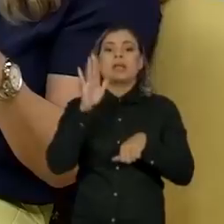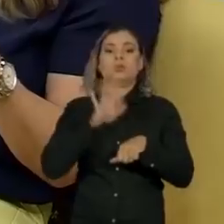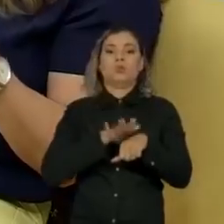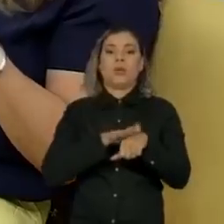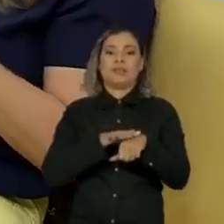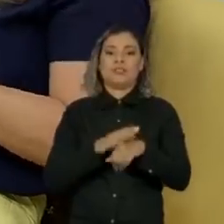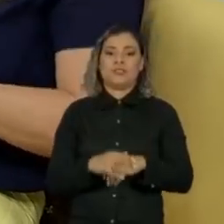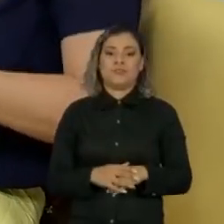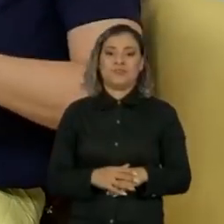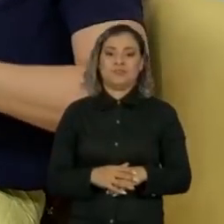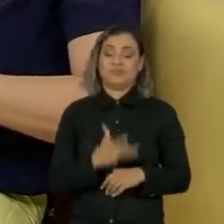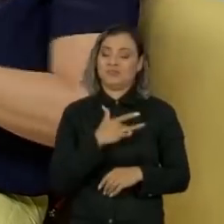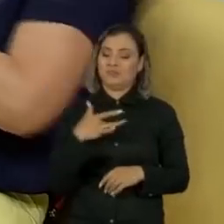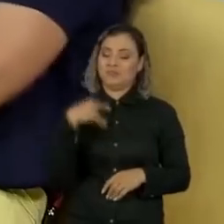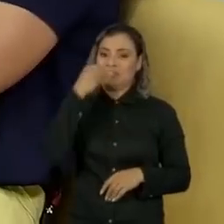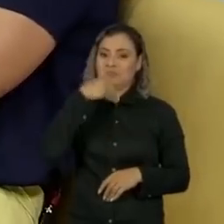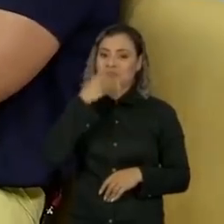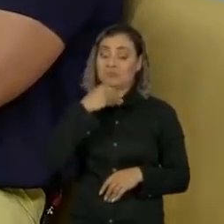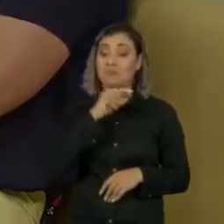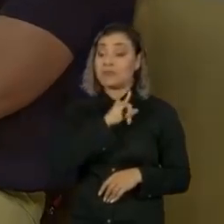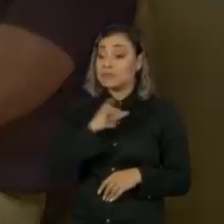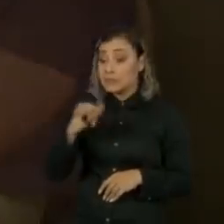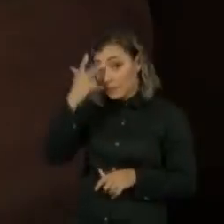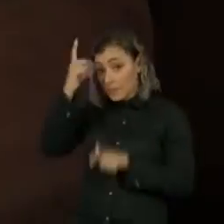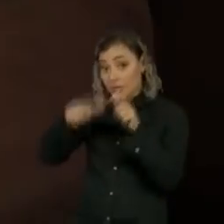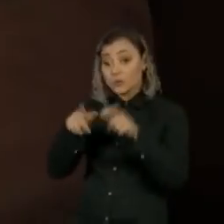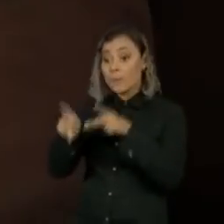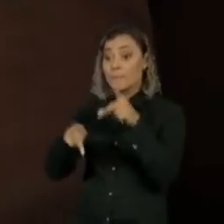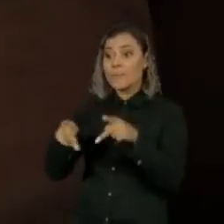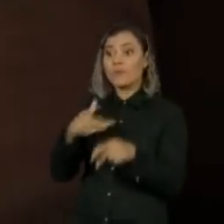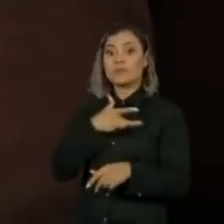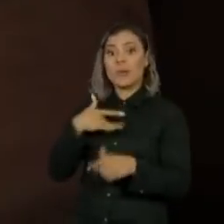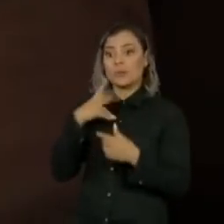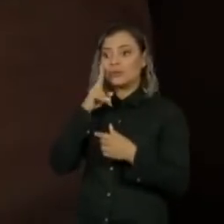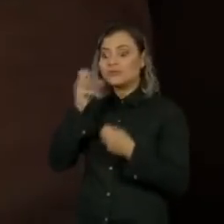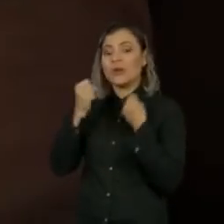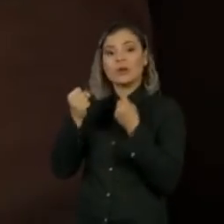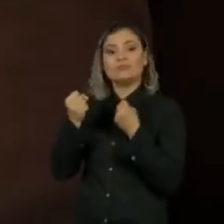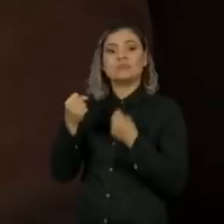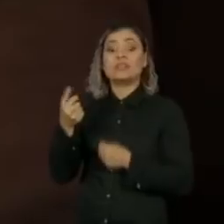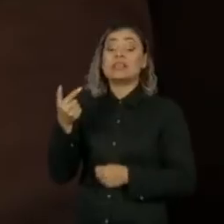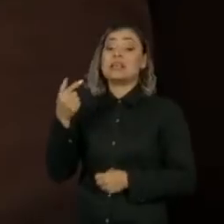doentes. A população que tem melhor saúde dorme por volta de